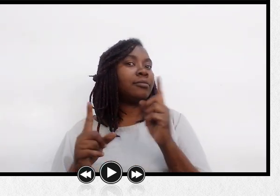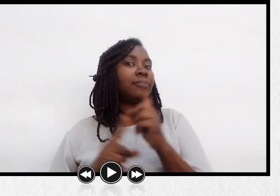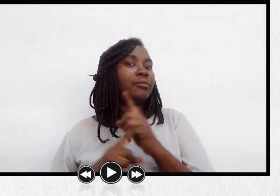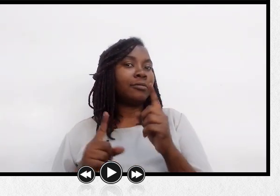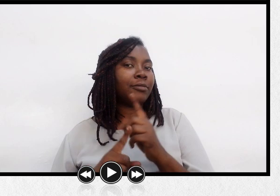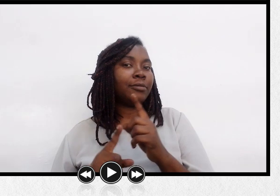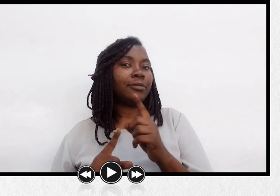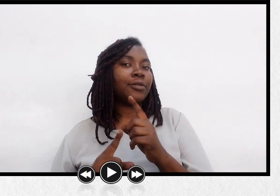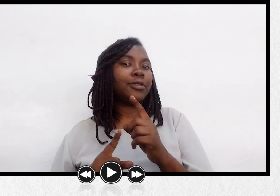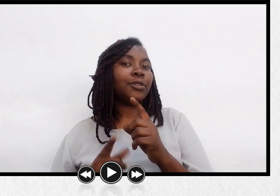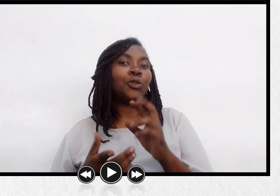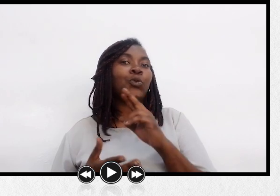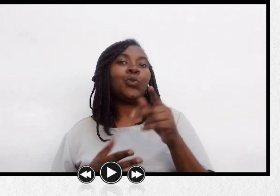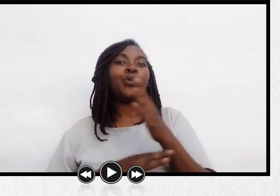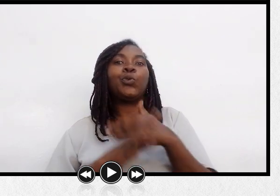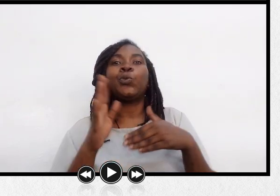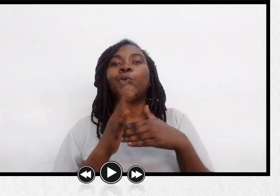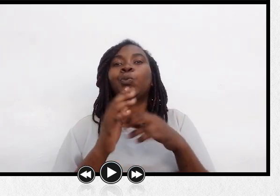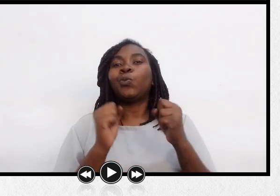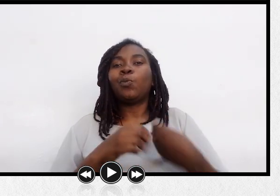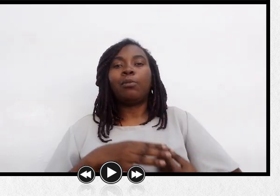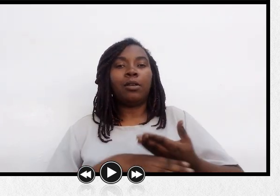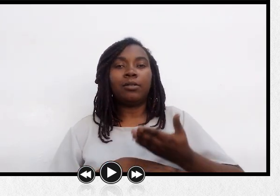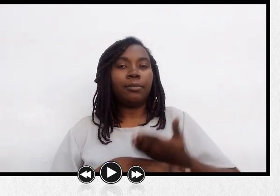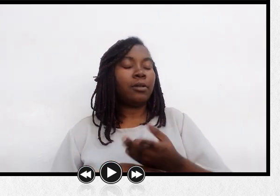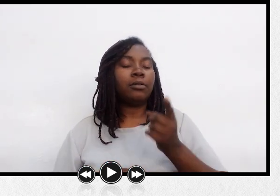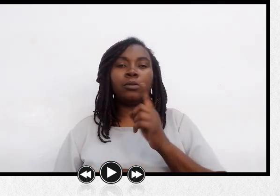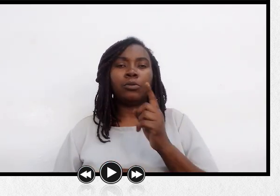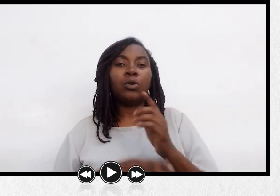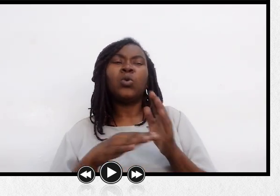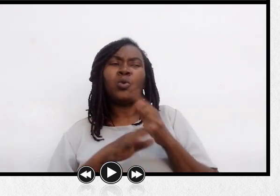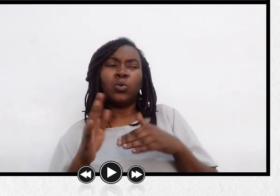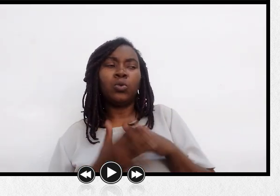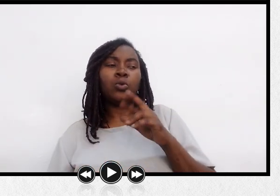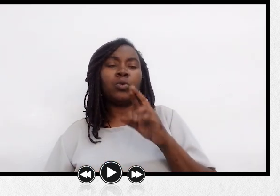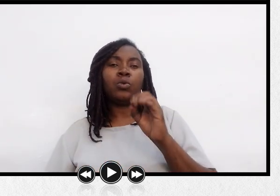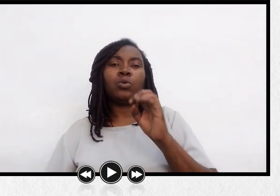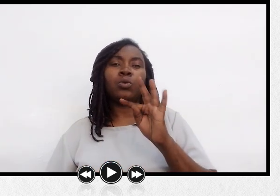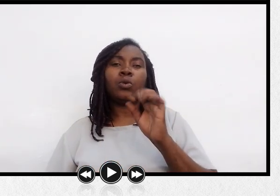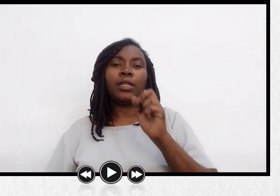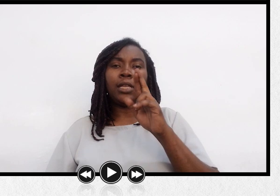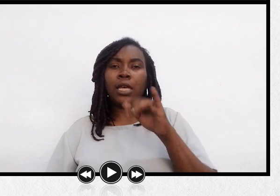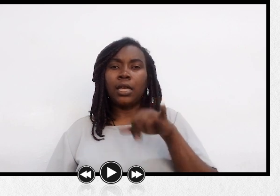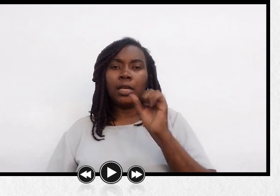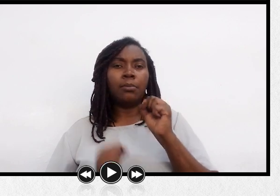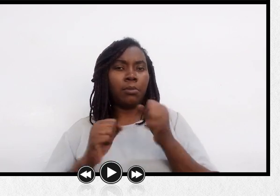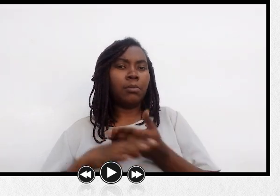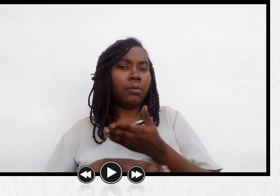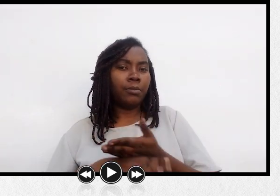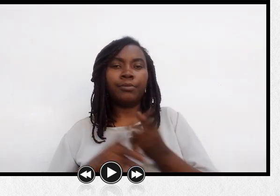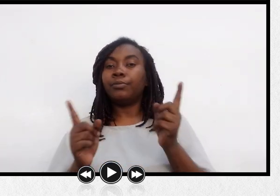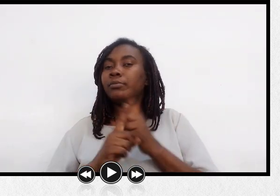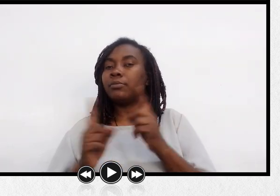é que toda a OAB pode participar. Todo Rotary pode participar? Não. Nós temos um clube Rotary, que por sinal